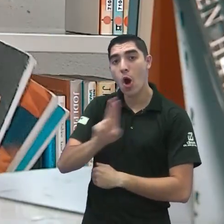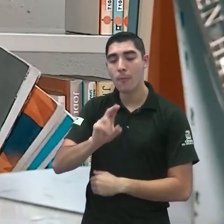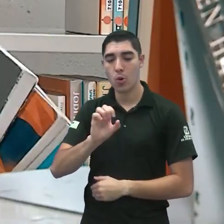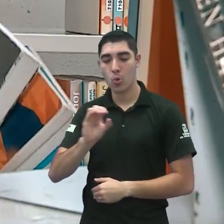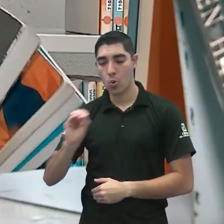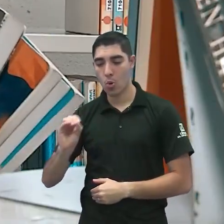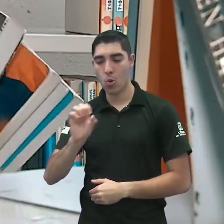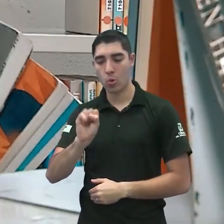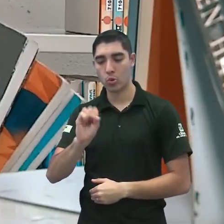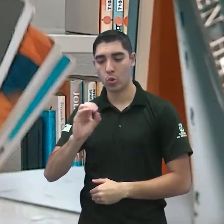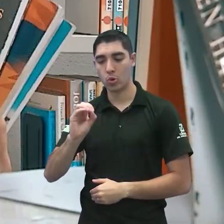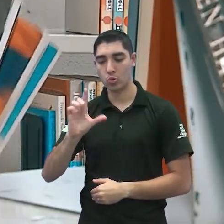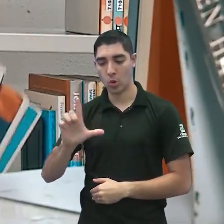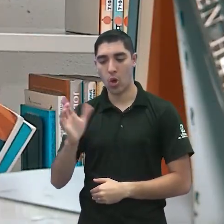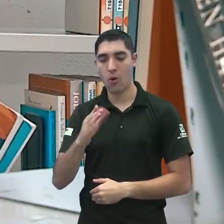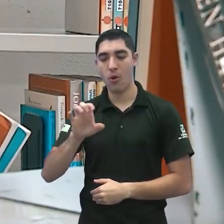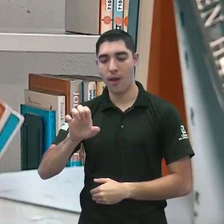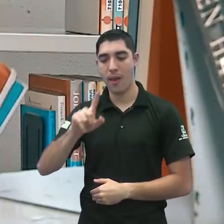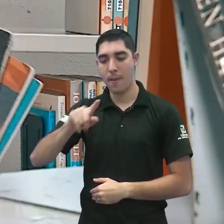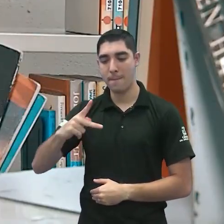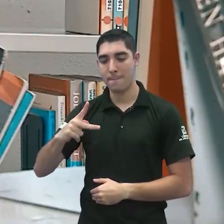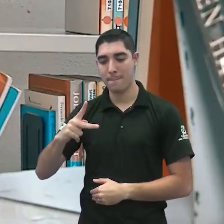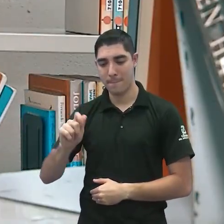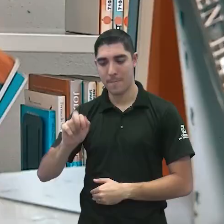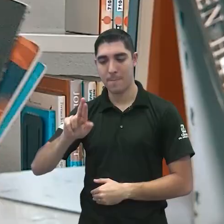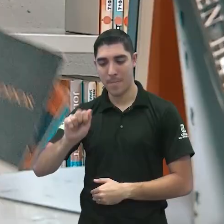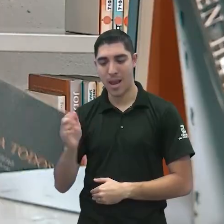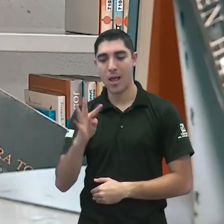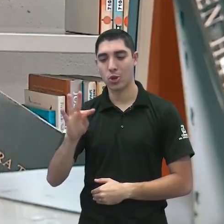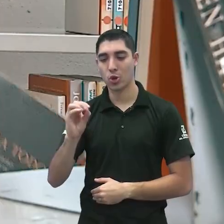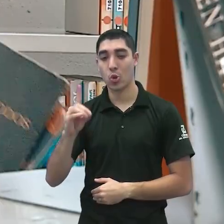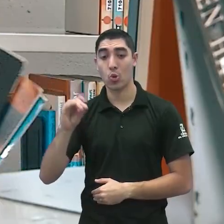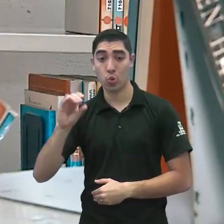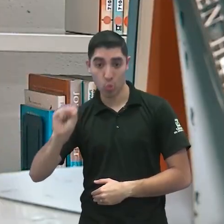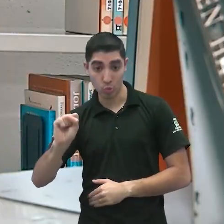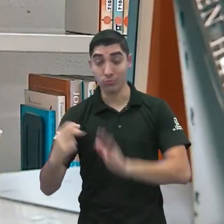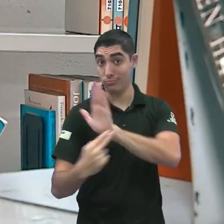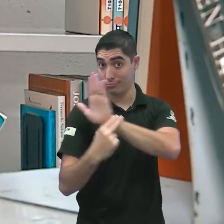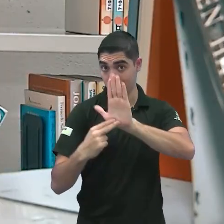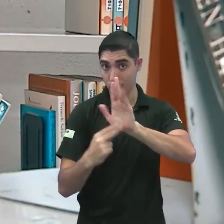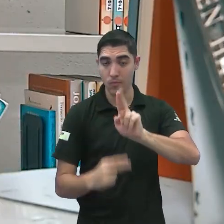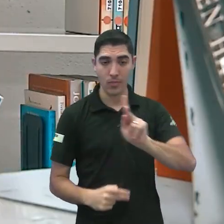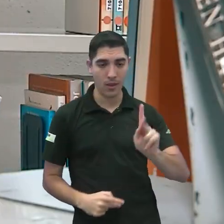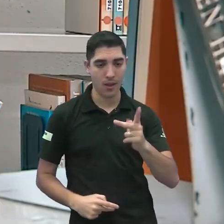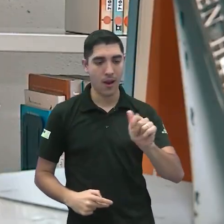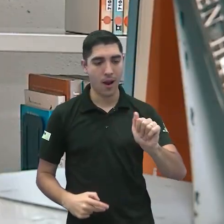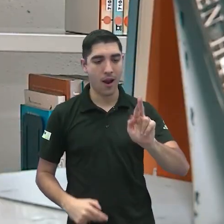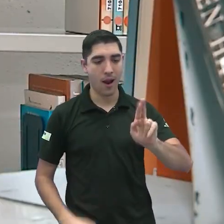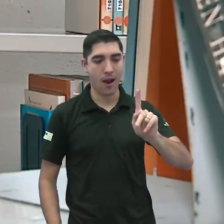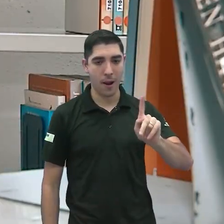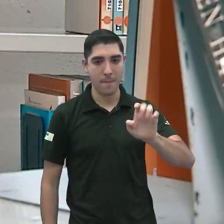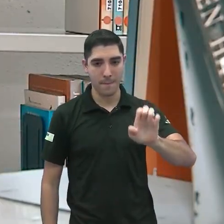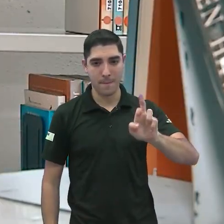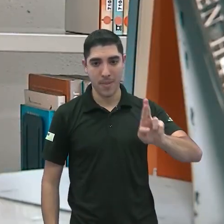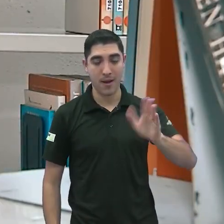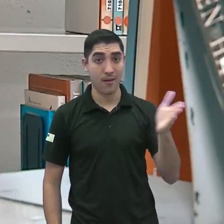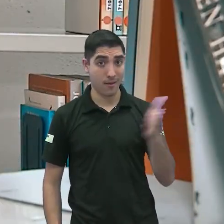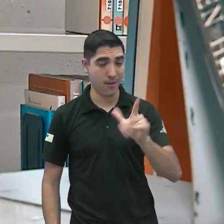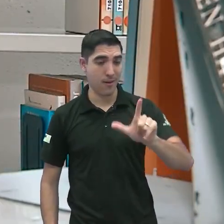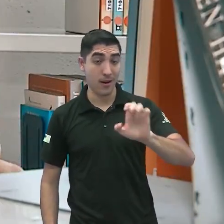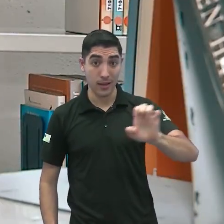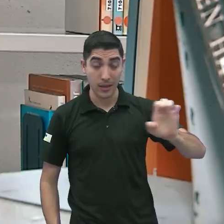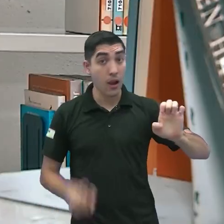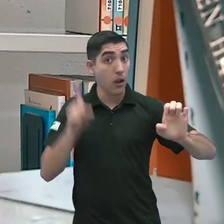para Todos, da escritora Harper Lee, é um dos livros mais usados pelos estudantes lá nos Estados Unidos e continua sendo